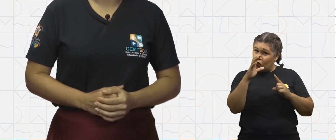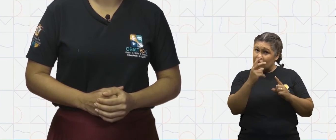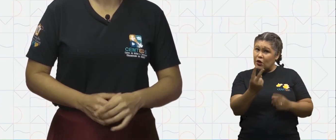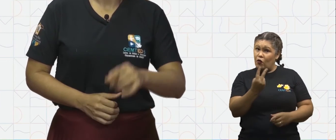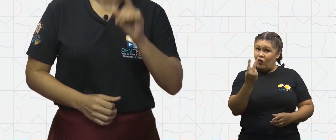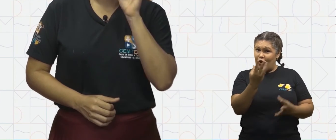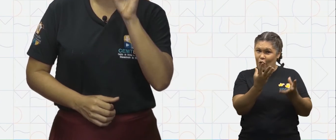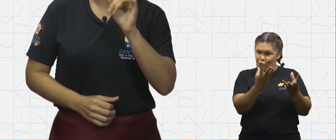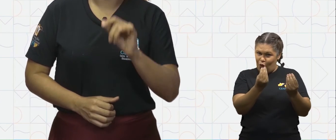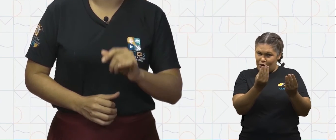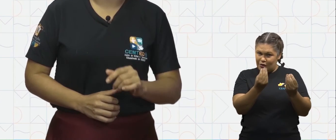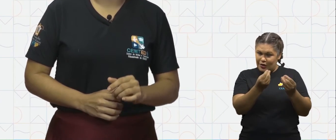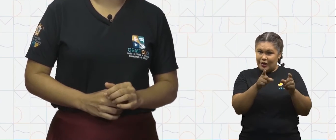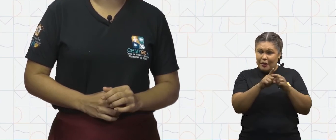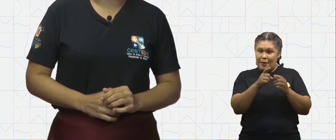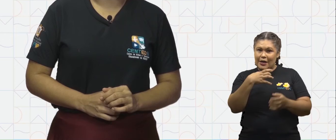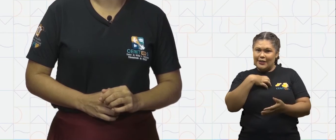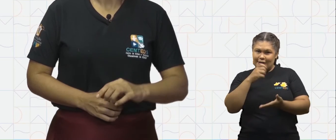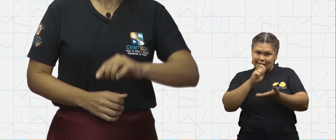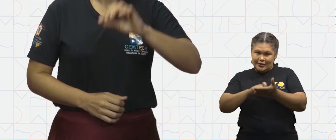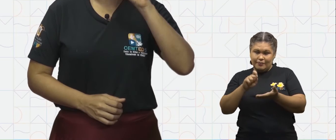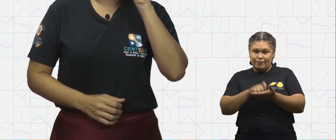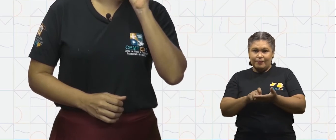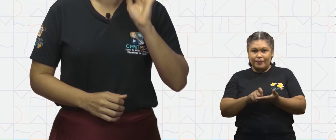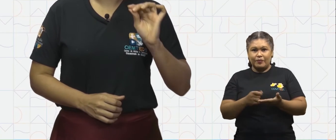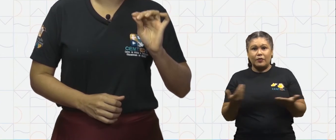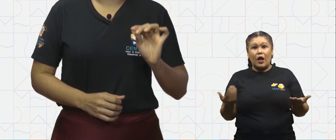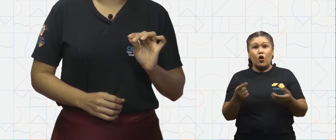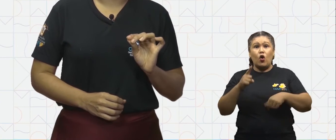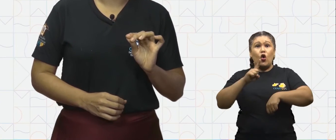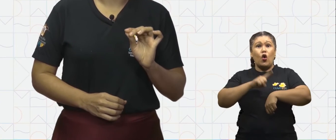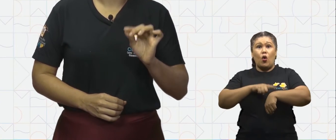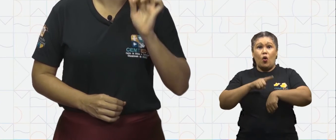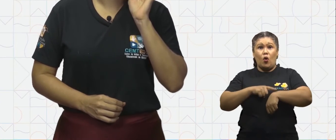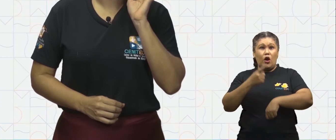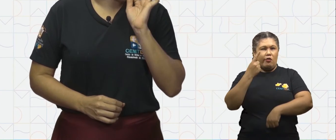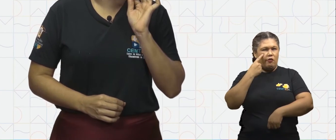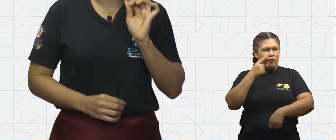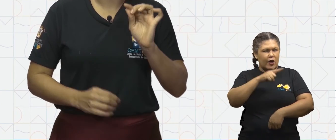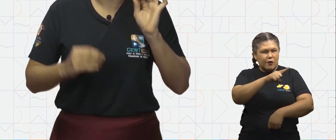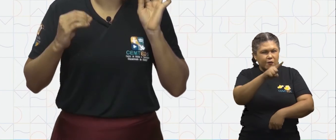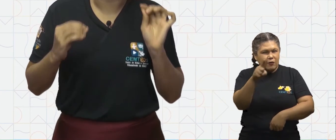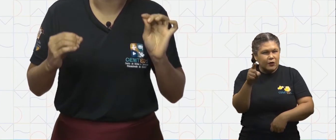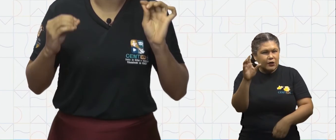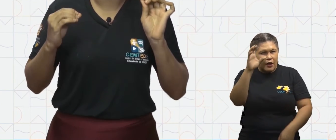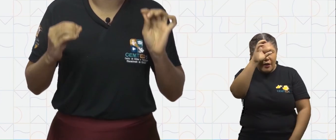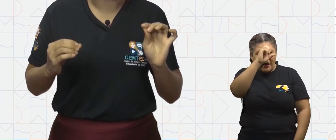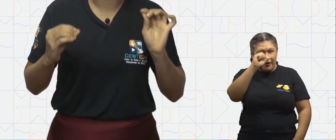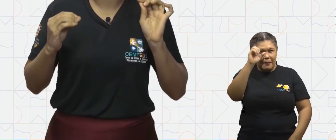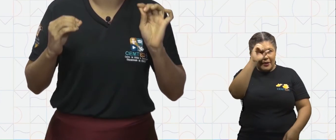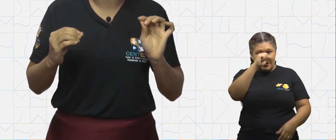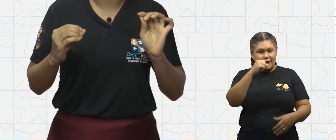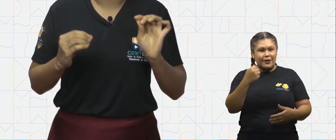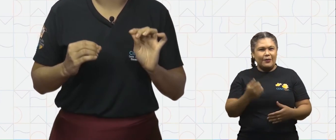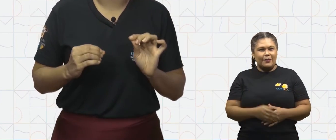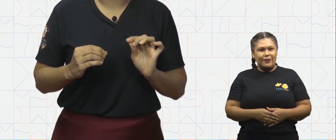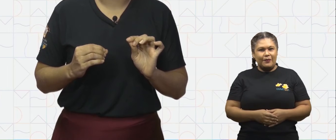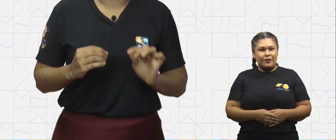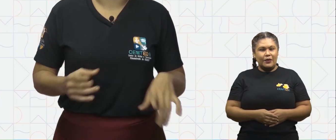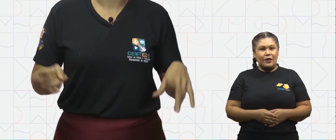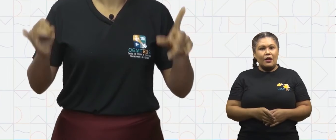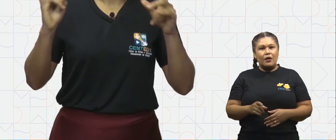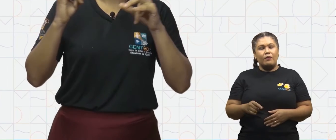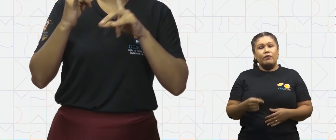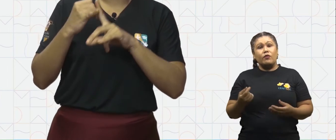quantidade. Agora, querido aluno, chegou a hora de testarmos todos os nossos